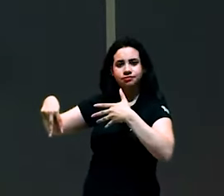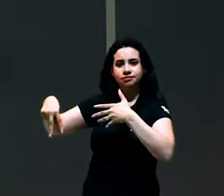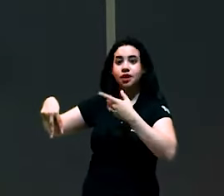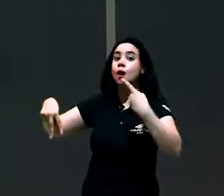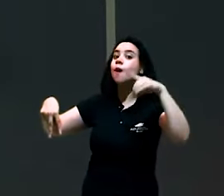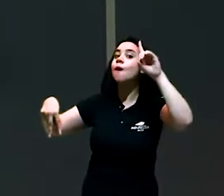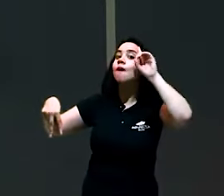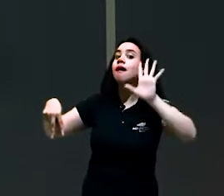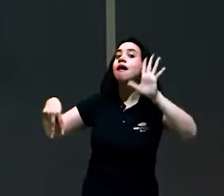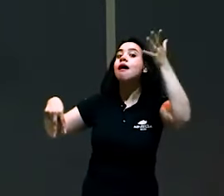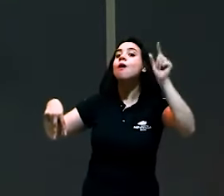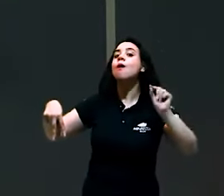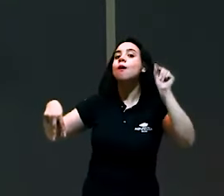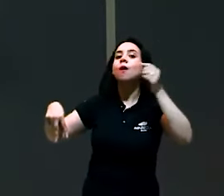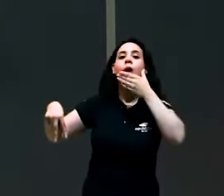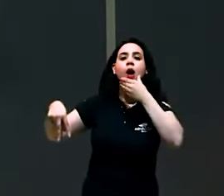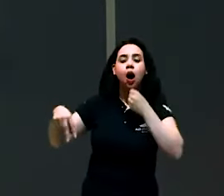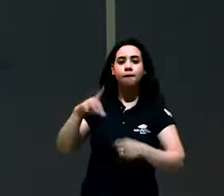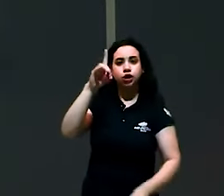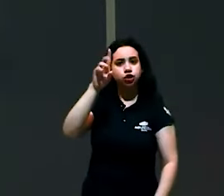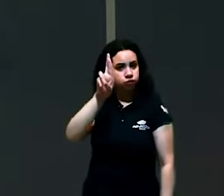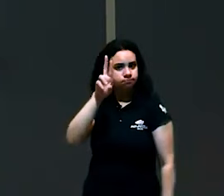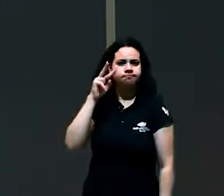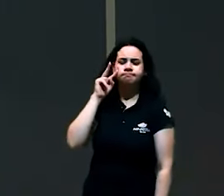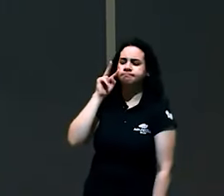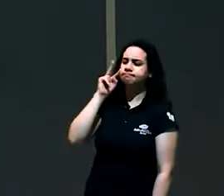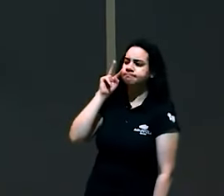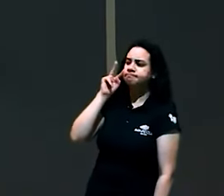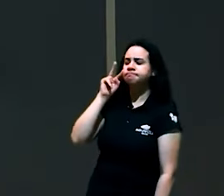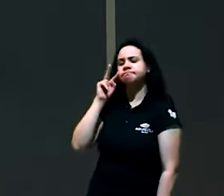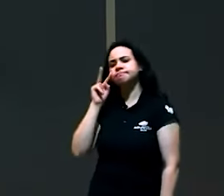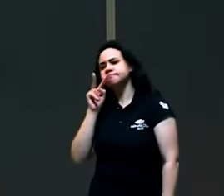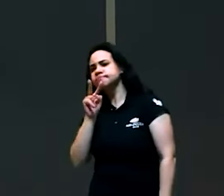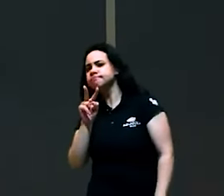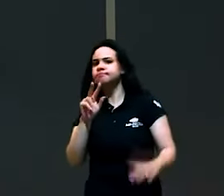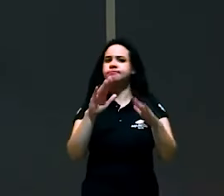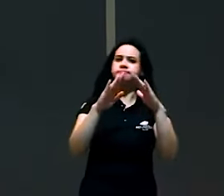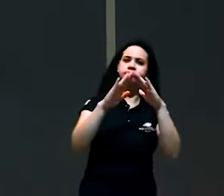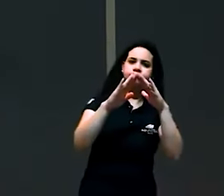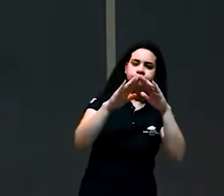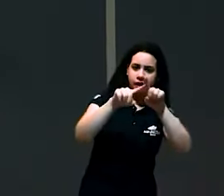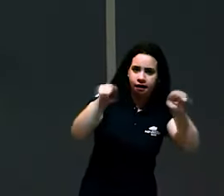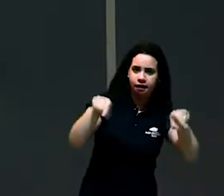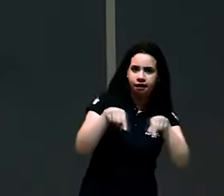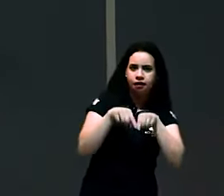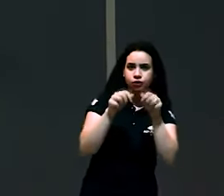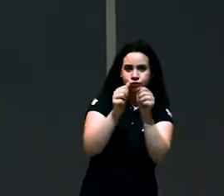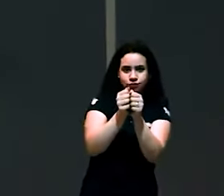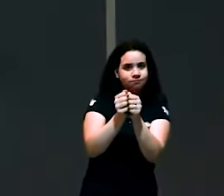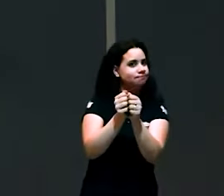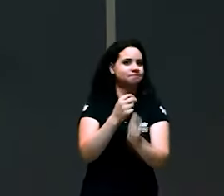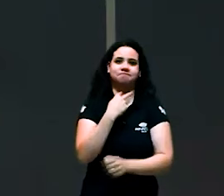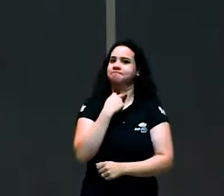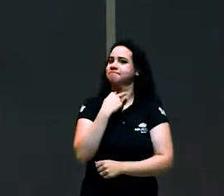Parman, não pôde assistir na classe. E a classe daquele dia era Atos capítulo número 2. E